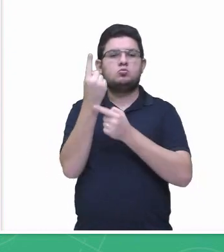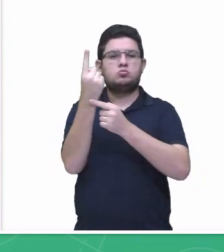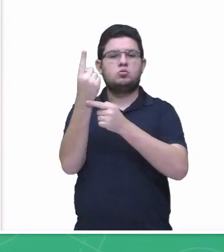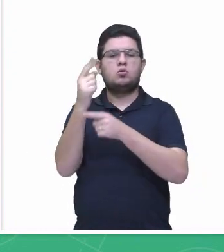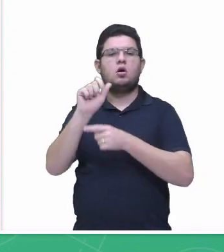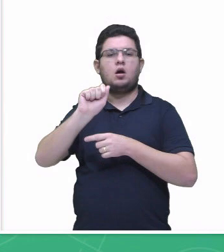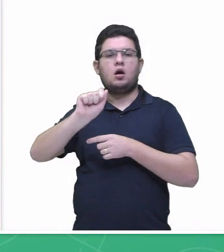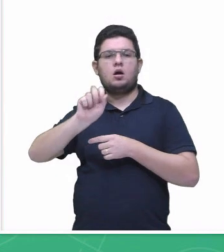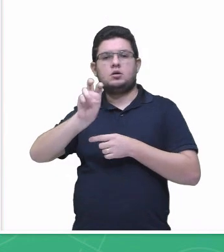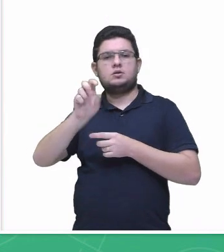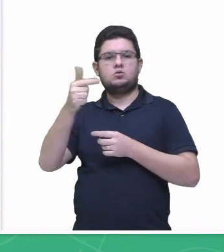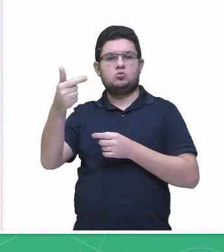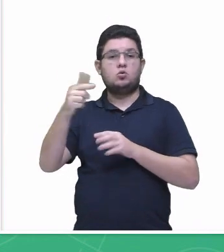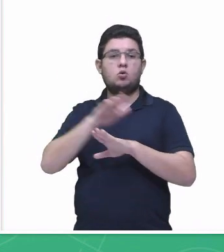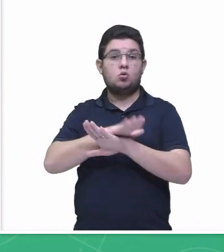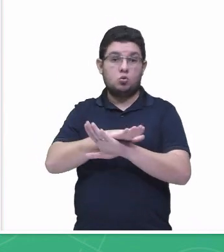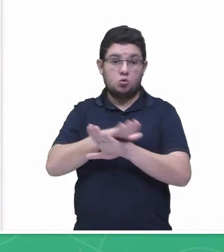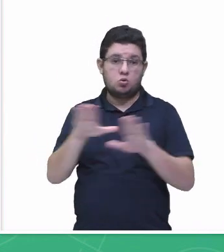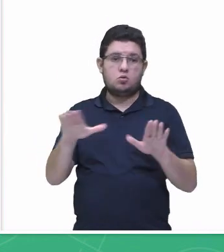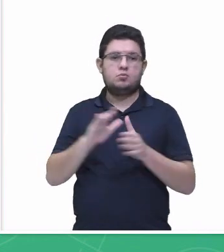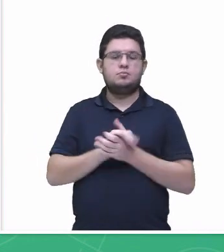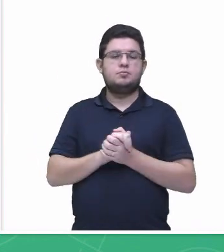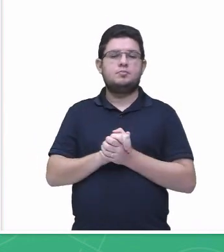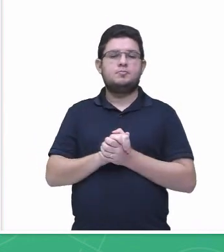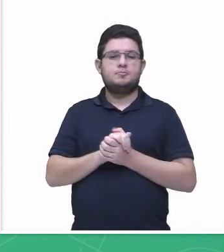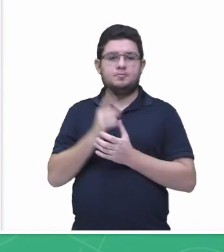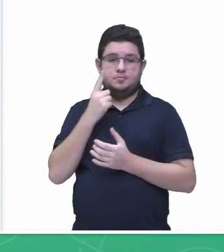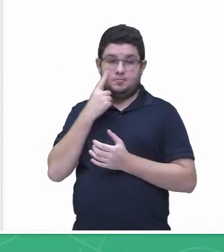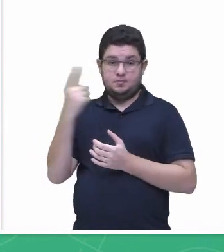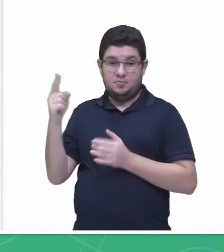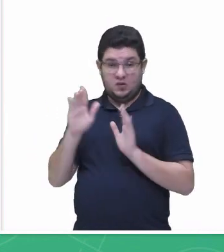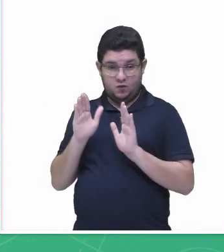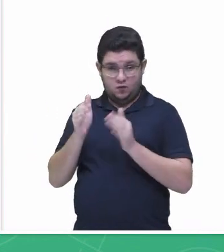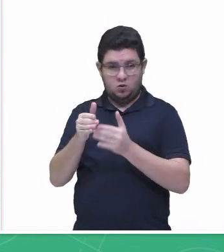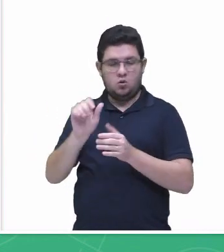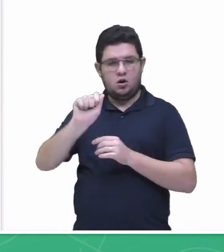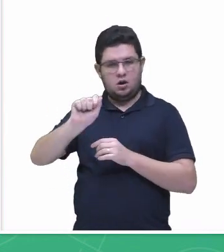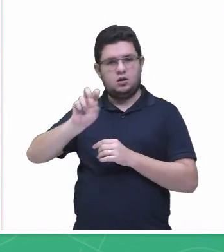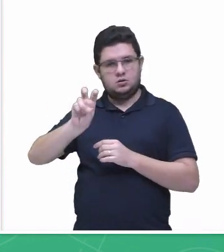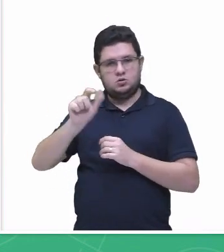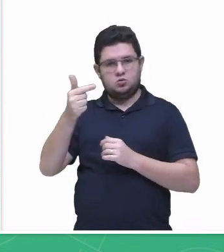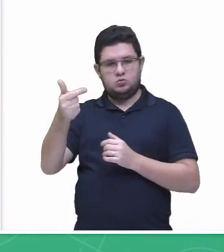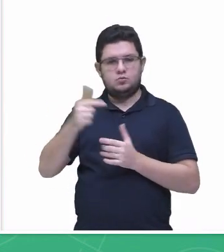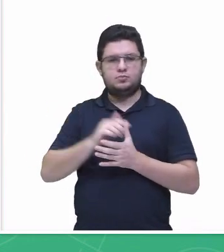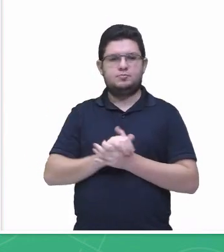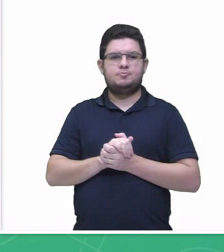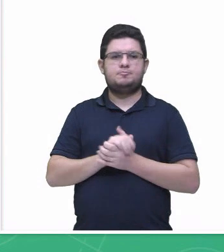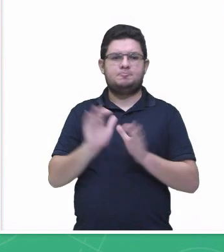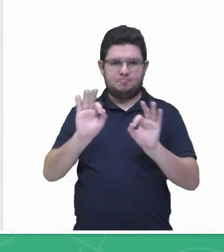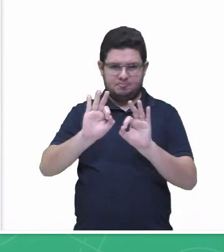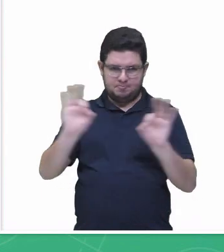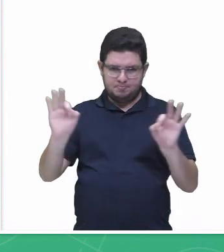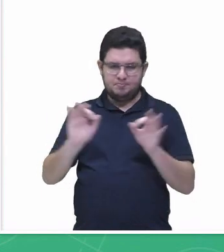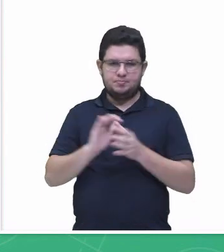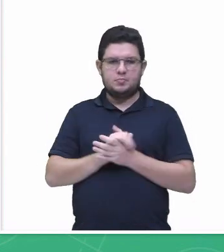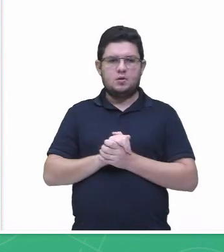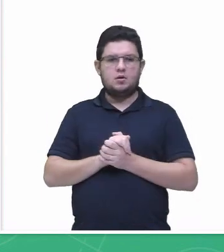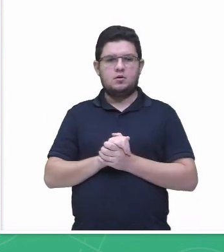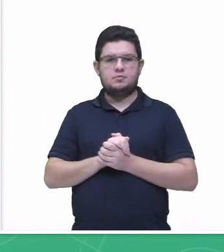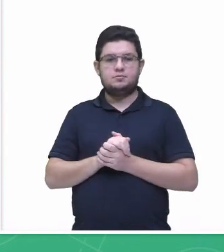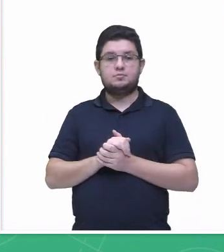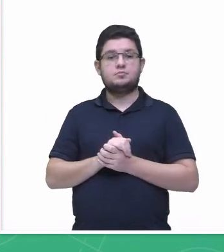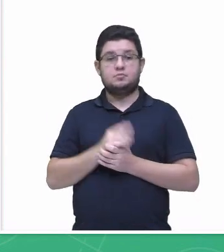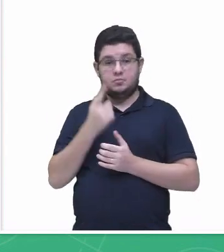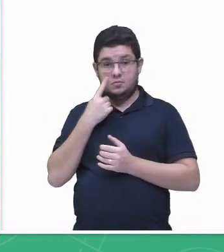A52. Então, basta você trabalhar com esse elemento, perfeito? Vamos verificar se temos aqui algumas